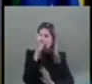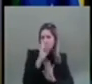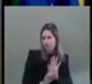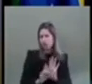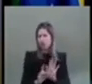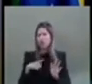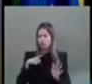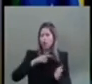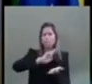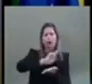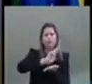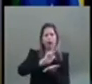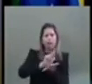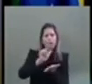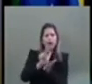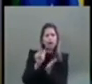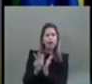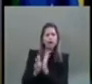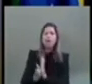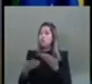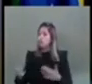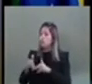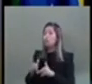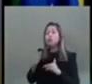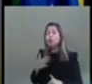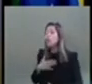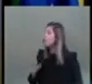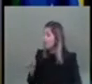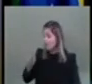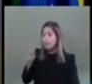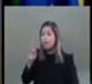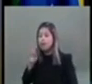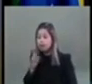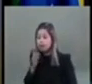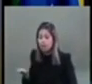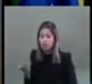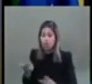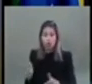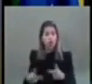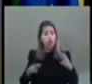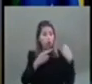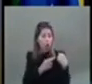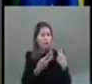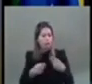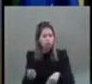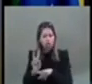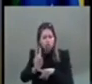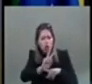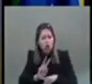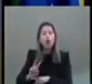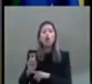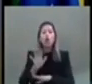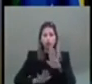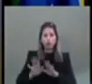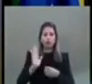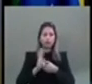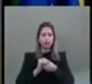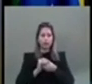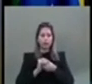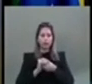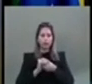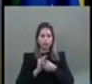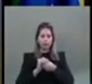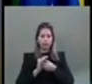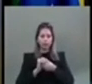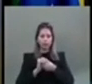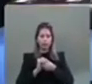não é mais possível senhor presidente que esta casa senhorita tanto que tem a responsabilidade de vigilância e proteção à vigência de direitos humanos